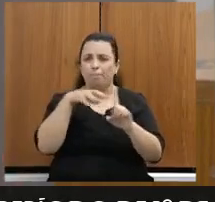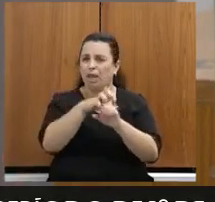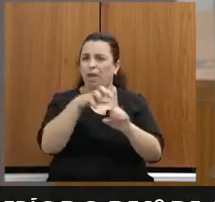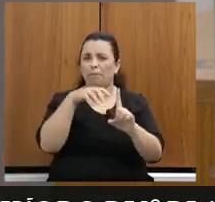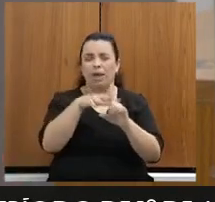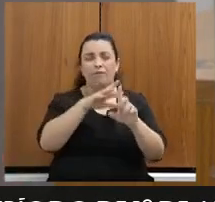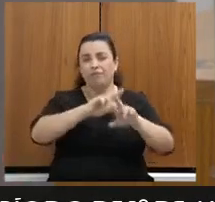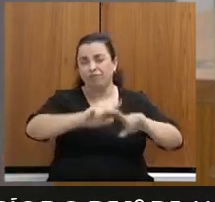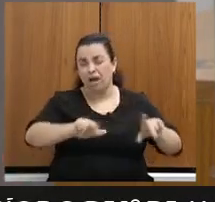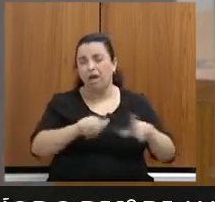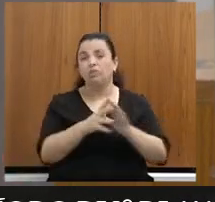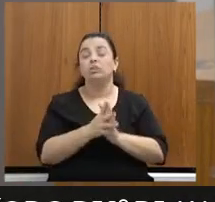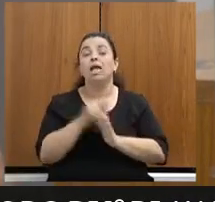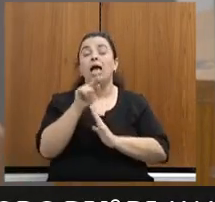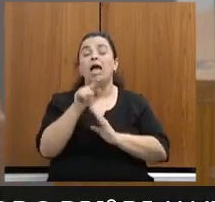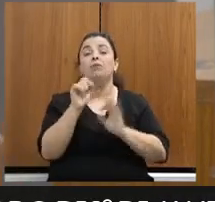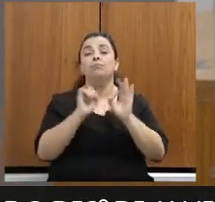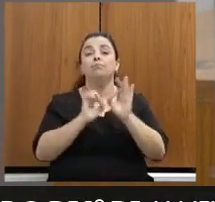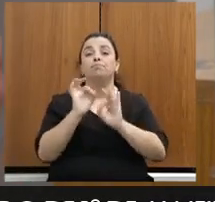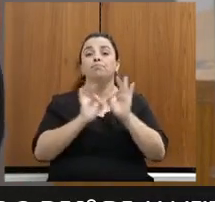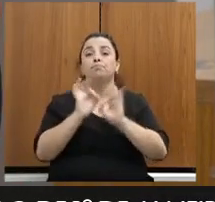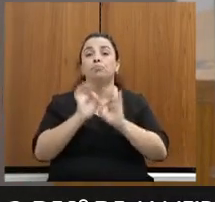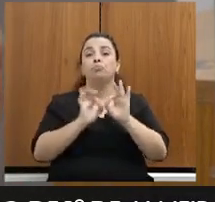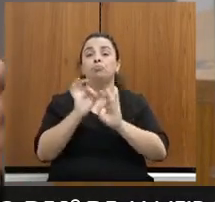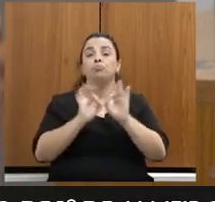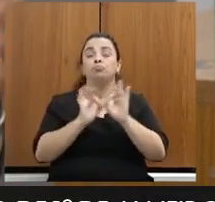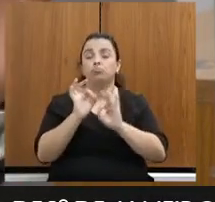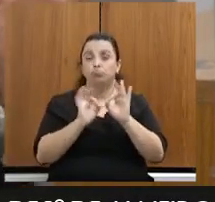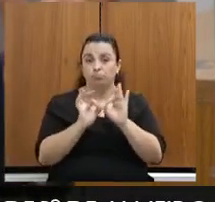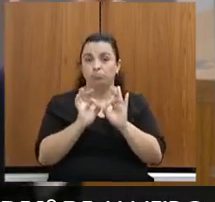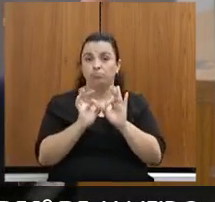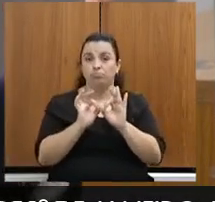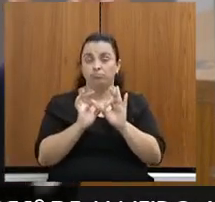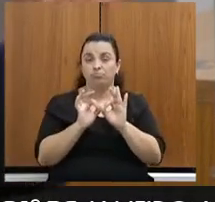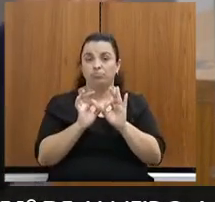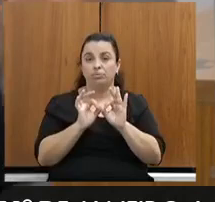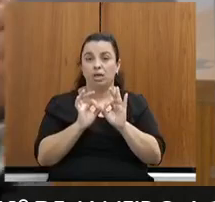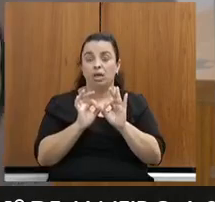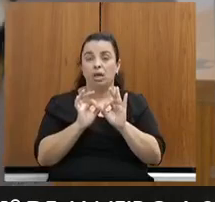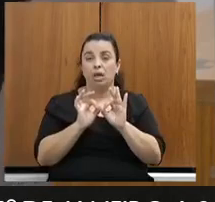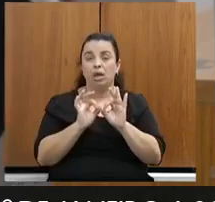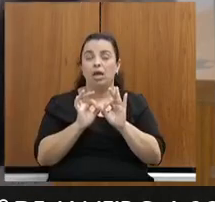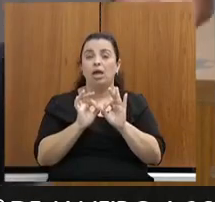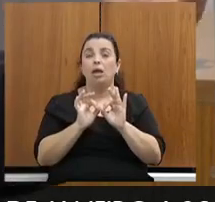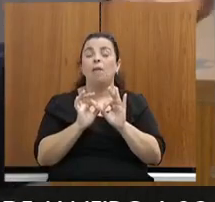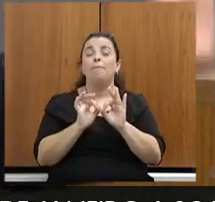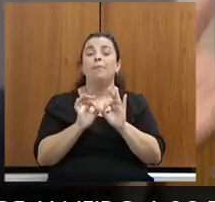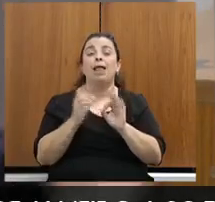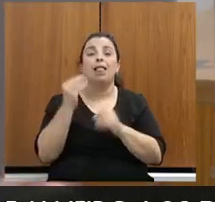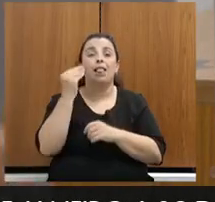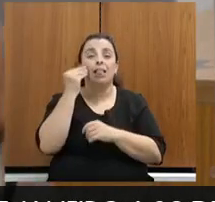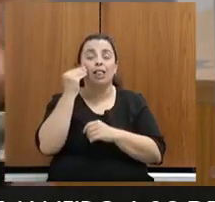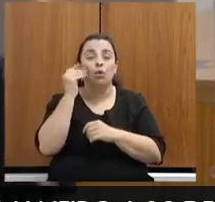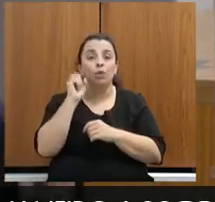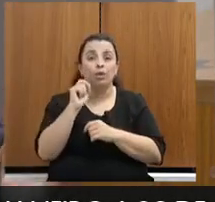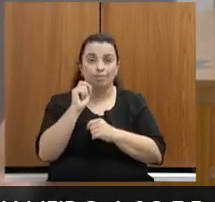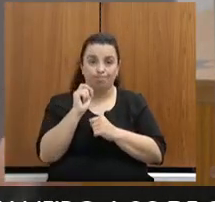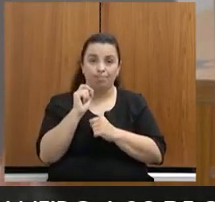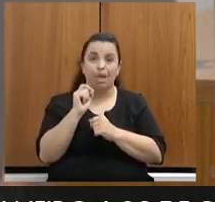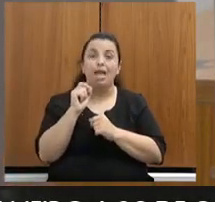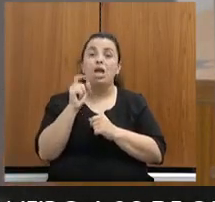Greco com Dr Joaquim para que uma parte desse recurso da última parcela